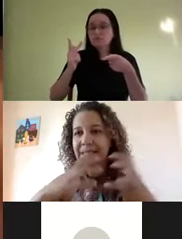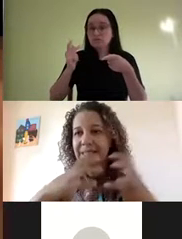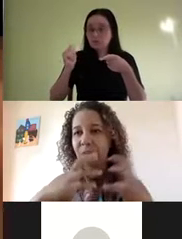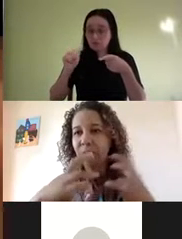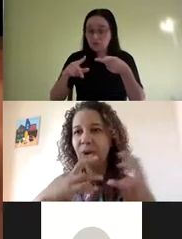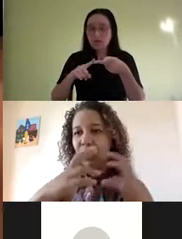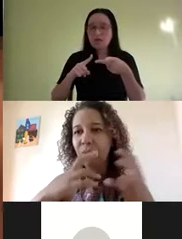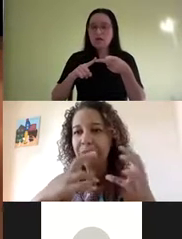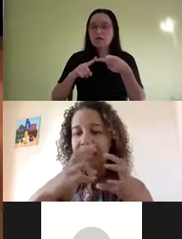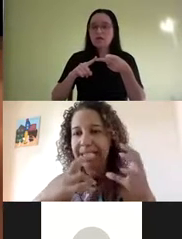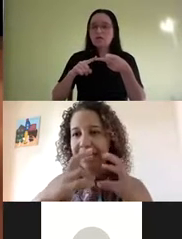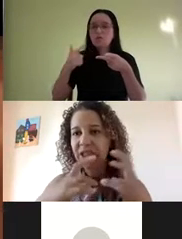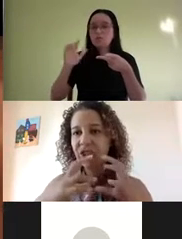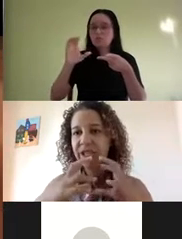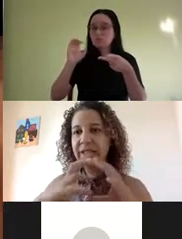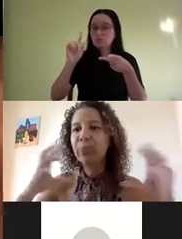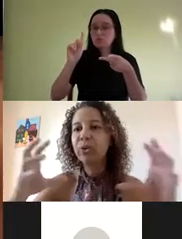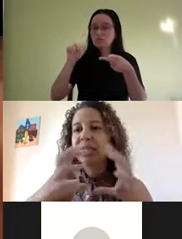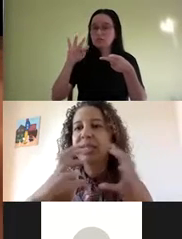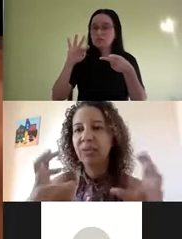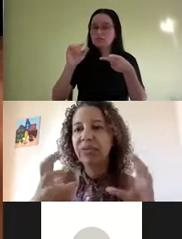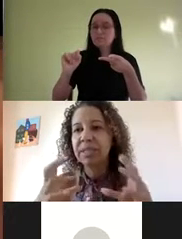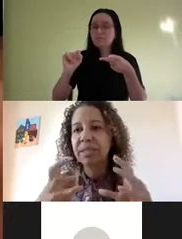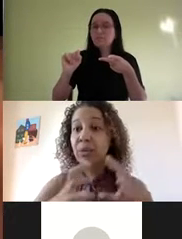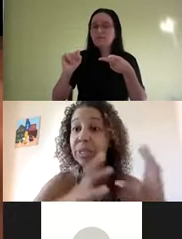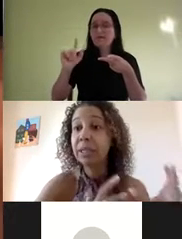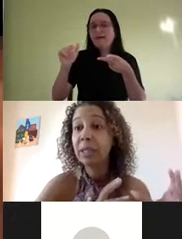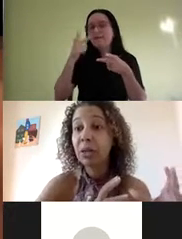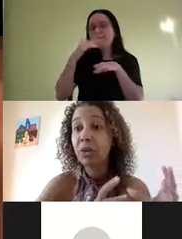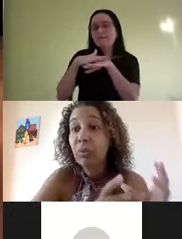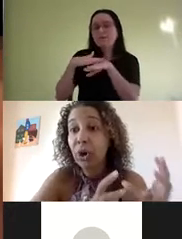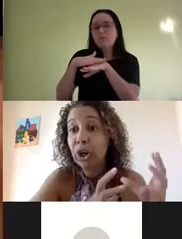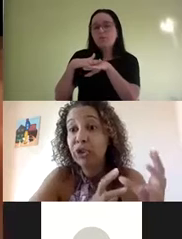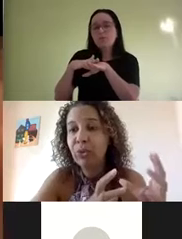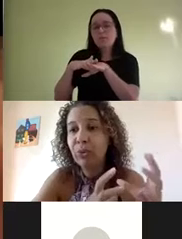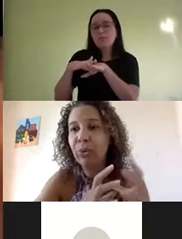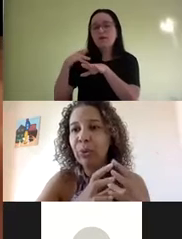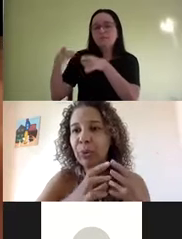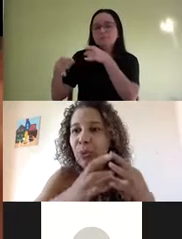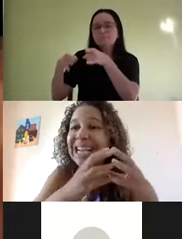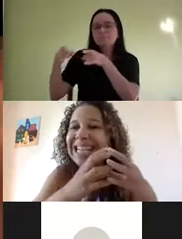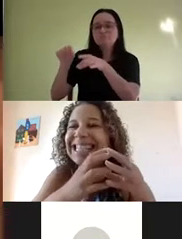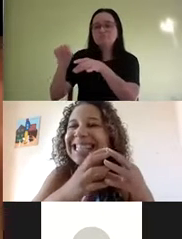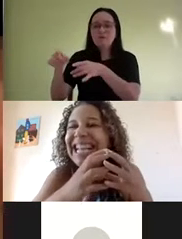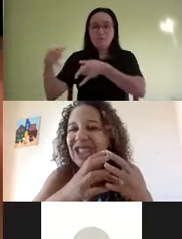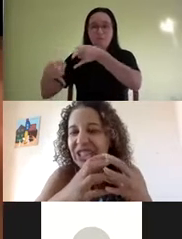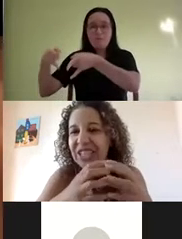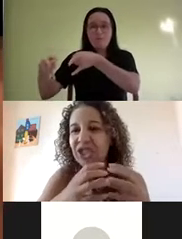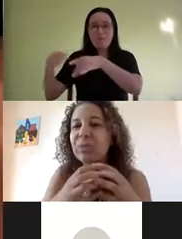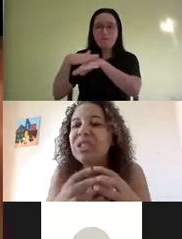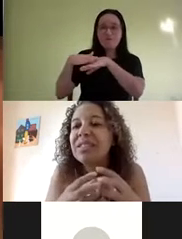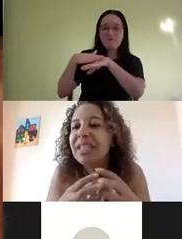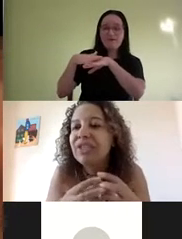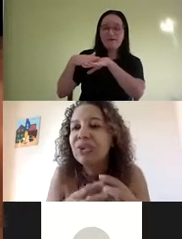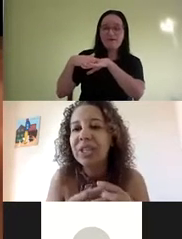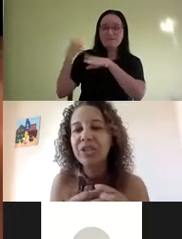conversação humana, né? Que a gente tenta reproduzir essa conversação humana com o bot, com o robô, com a assistente, a